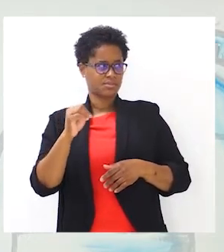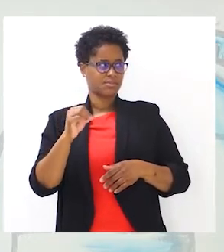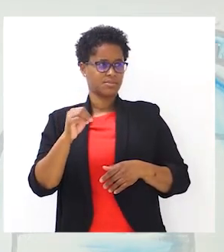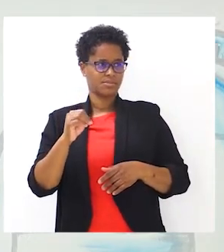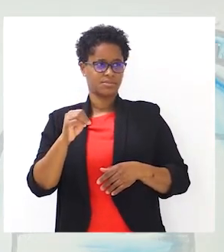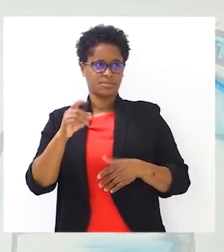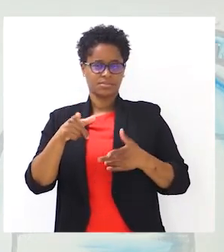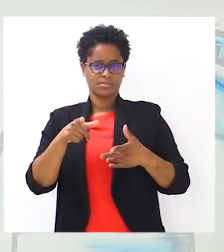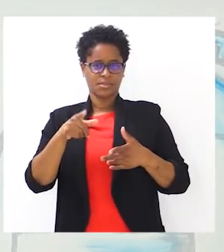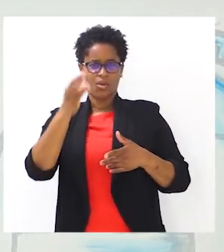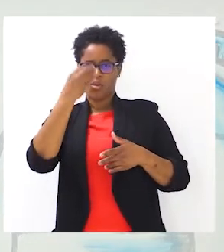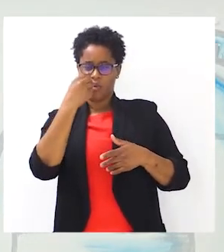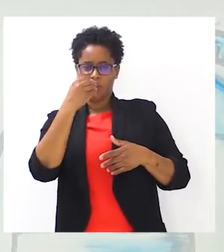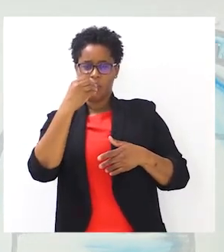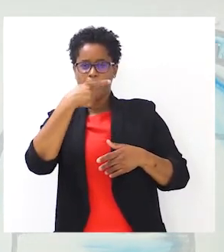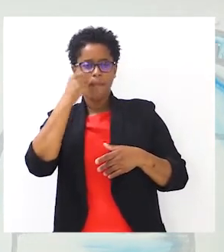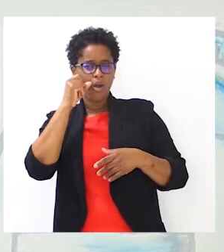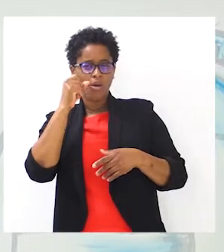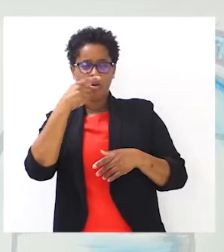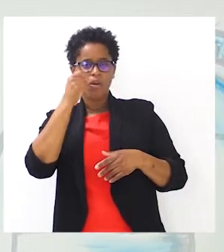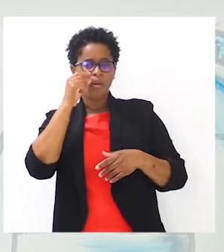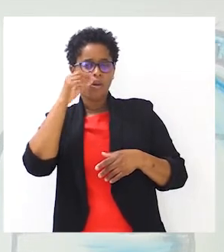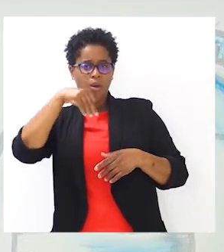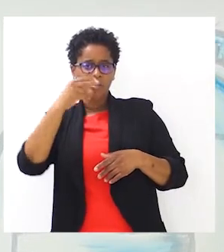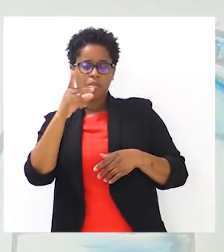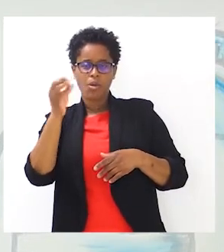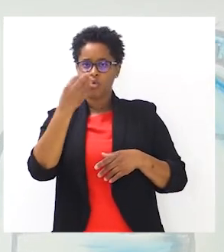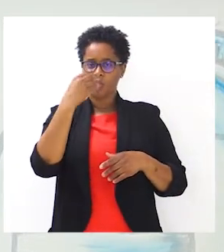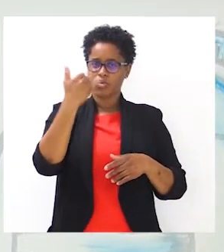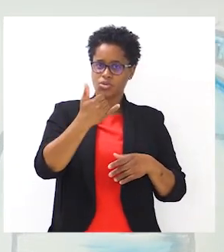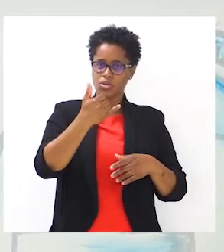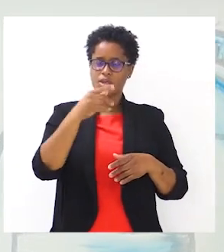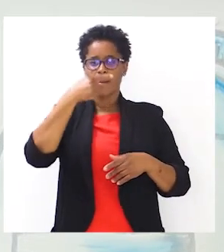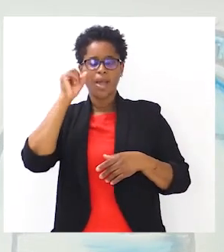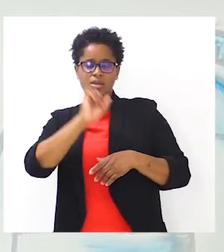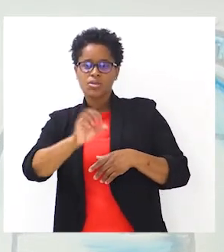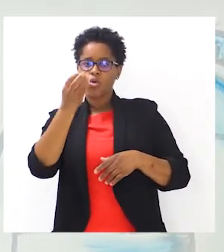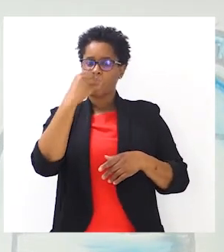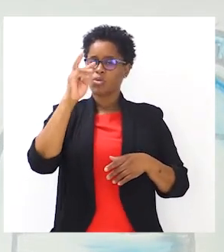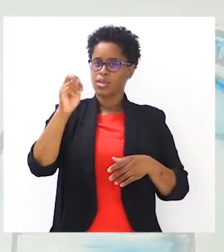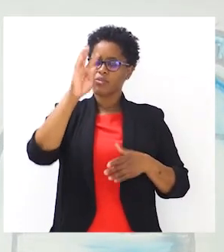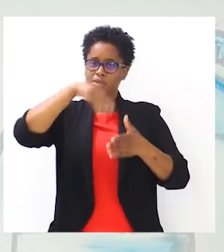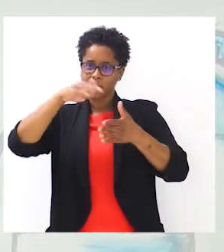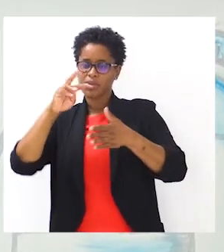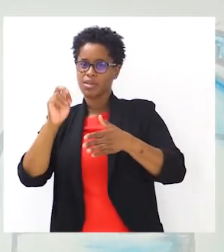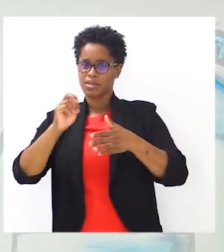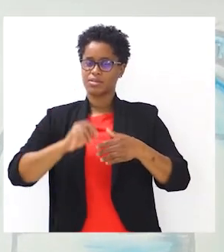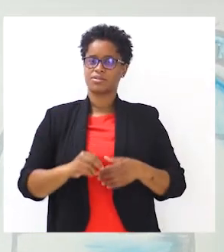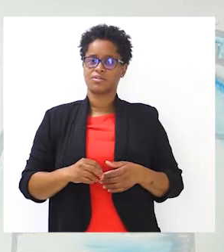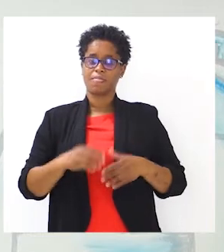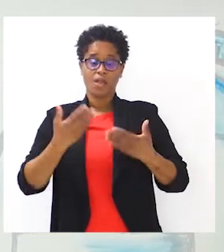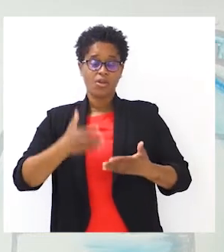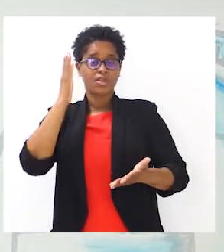pintar 2. E o seu pai comeu 3, vamos pintar 3. Agora é